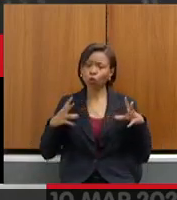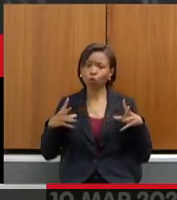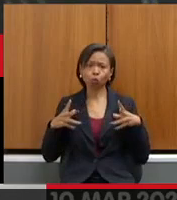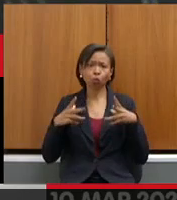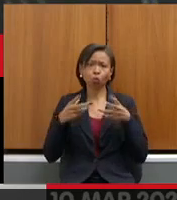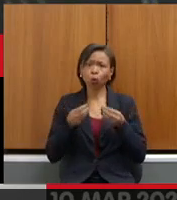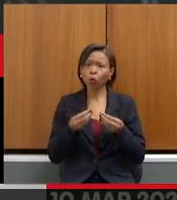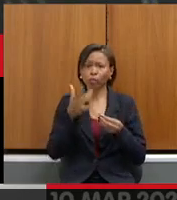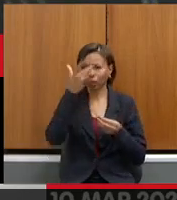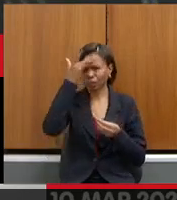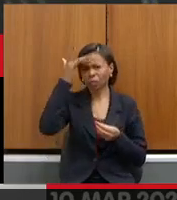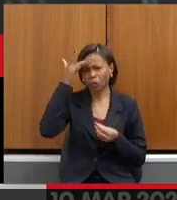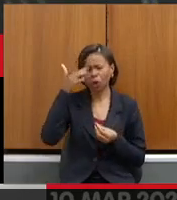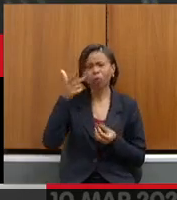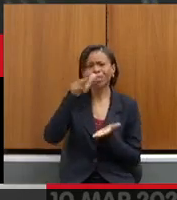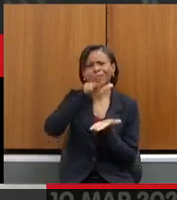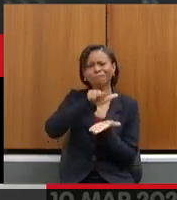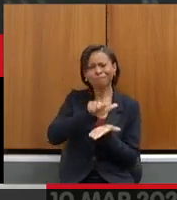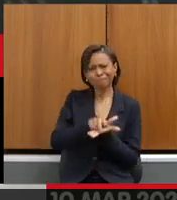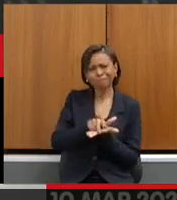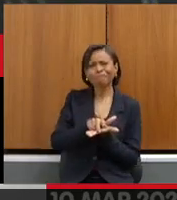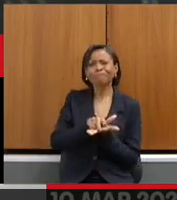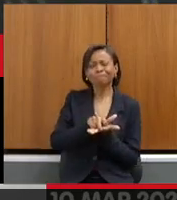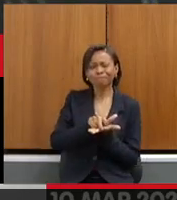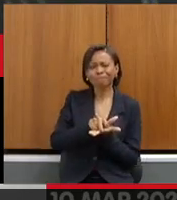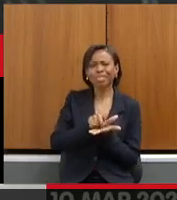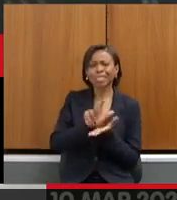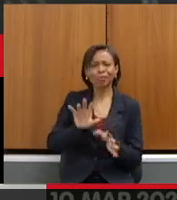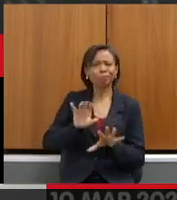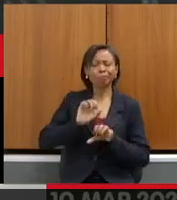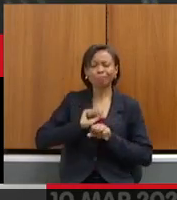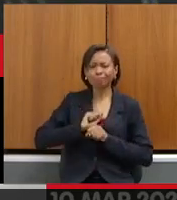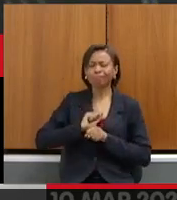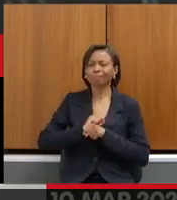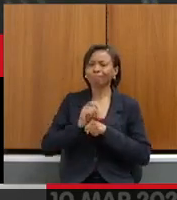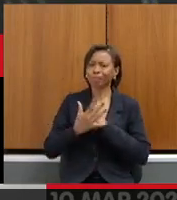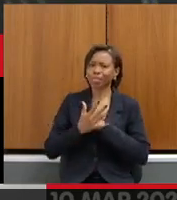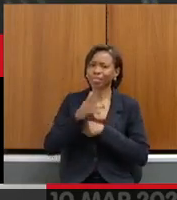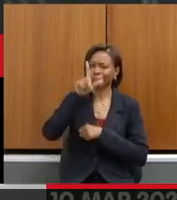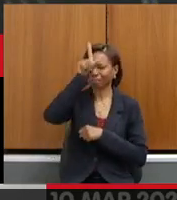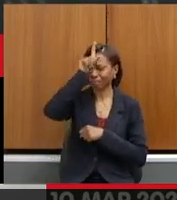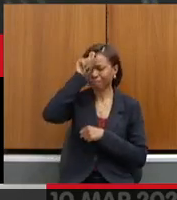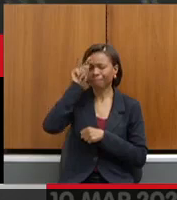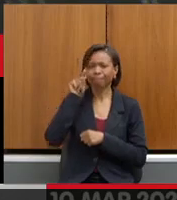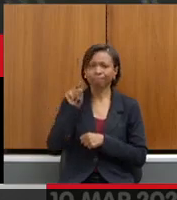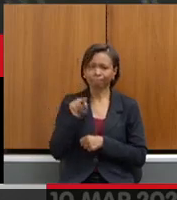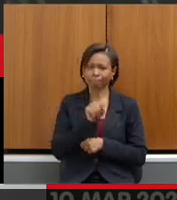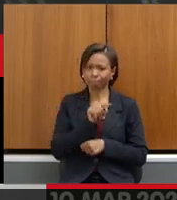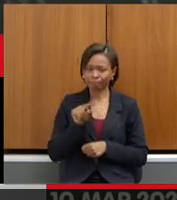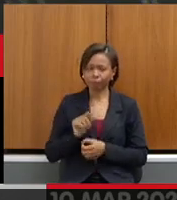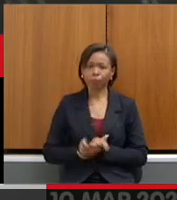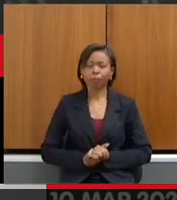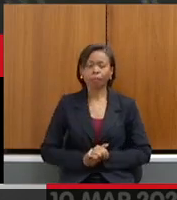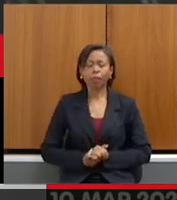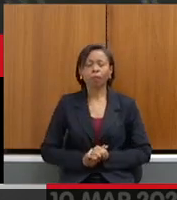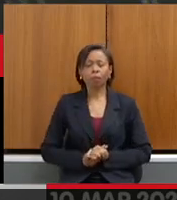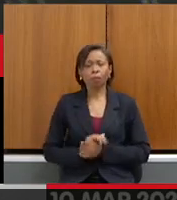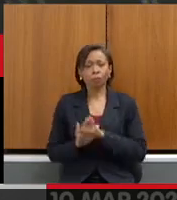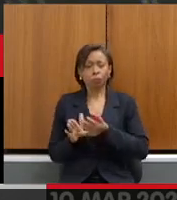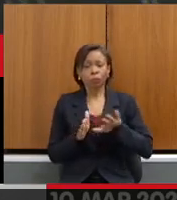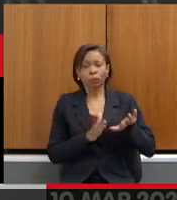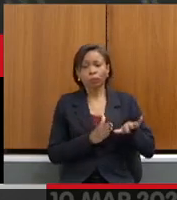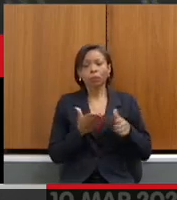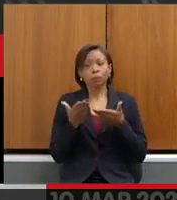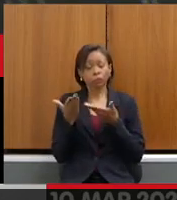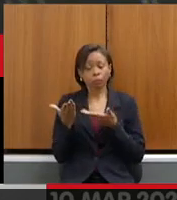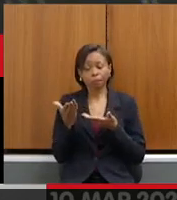demais pacientes que hoje se encontram contaminados com o vírus senhor presidente e